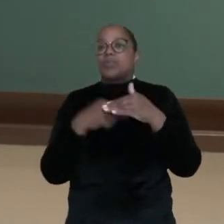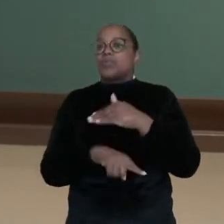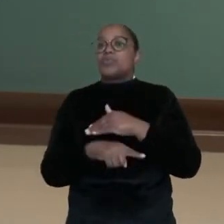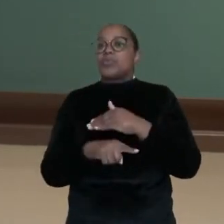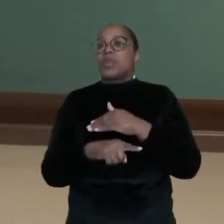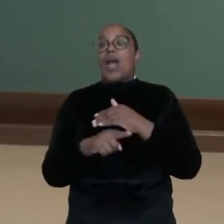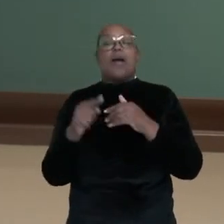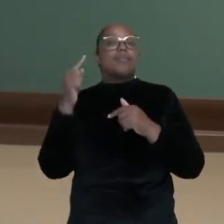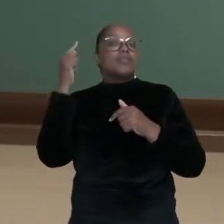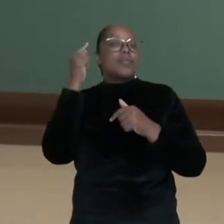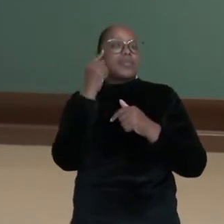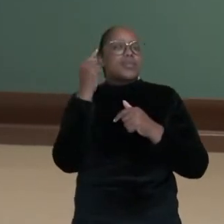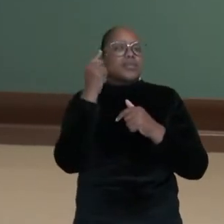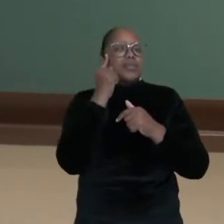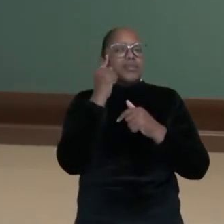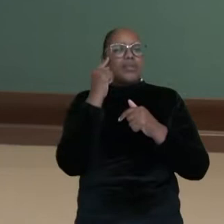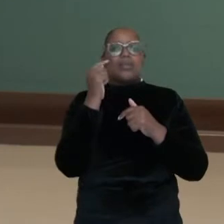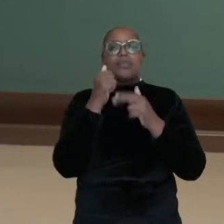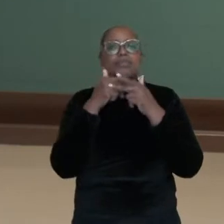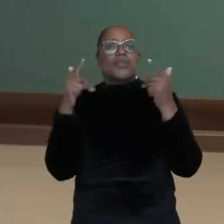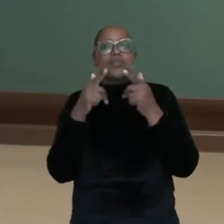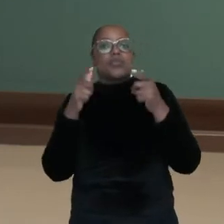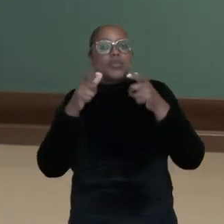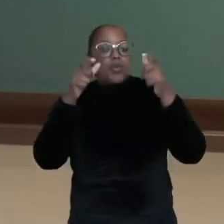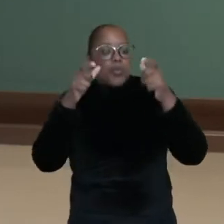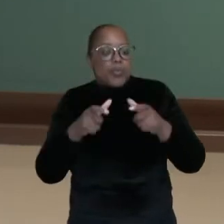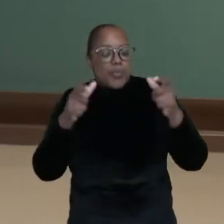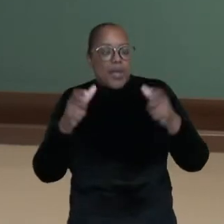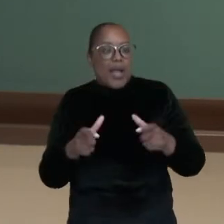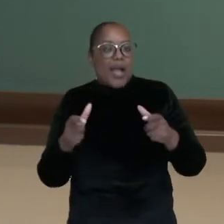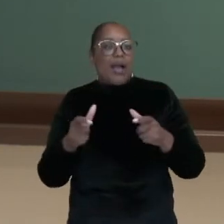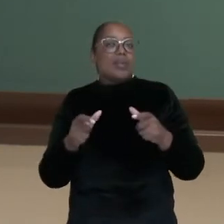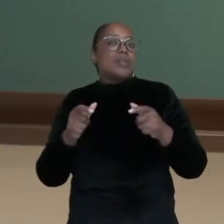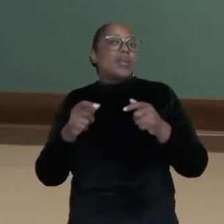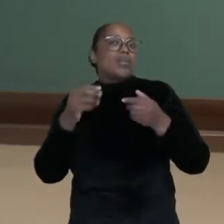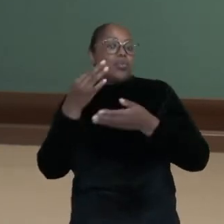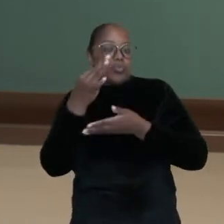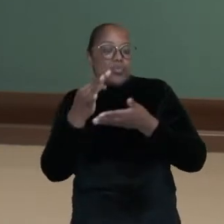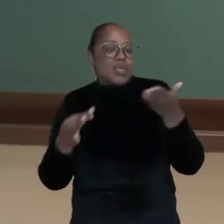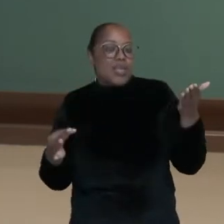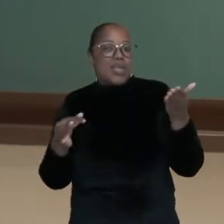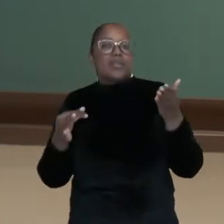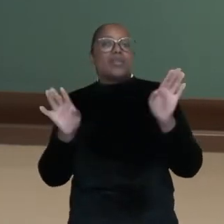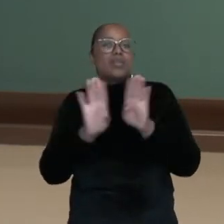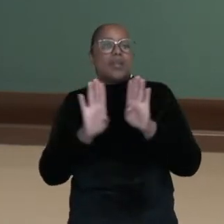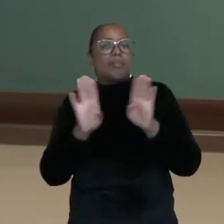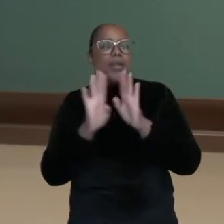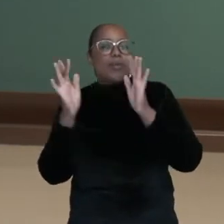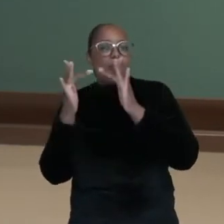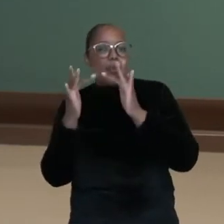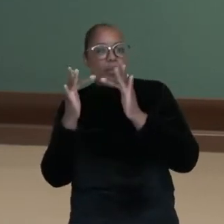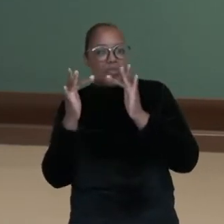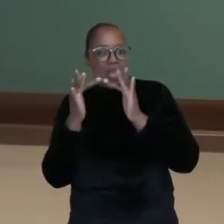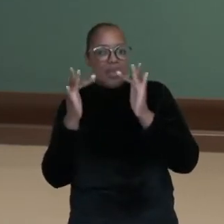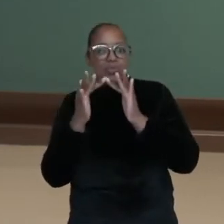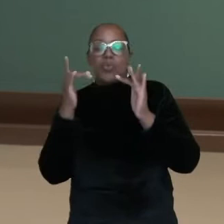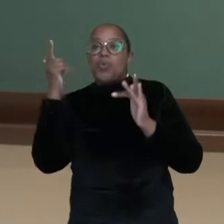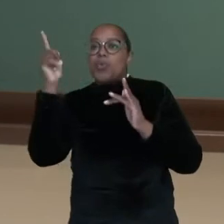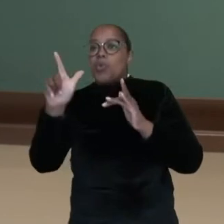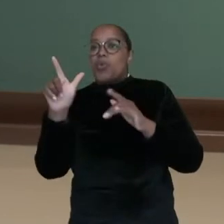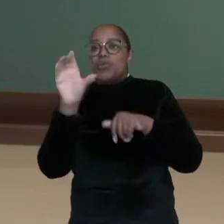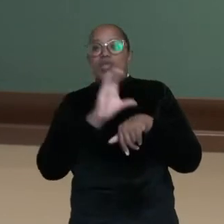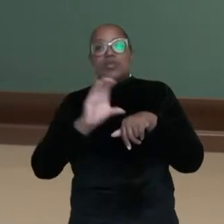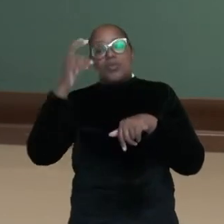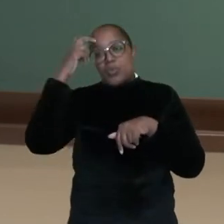o que você é o que você está, a contestar o lugar em que você está, a tomar contato com outras culturas que